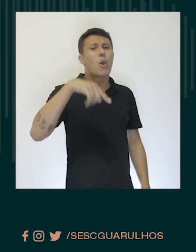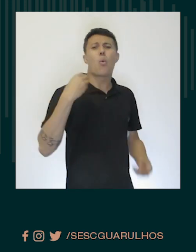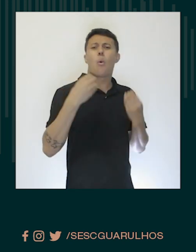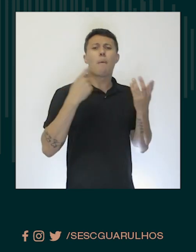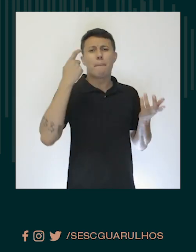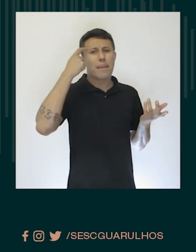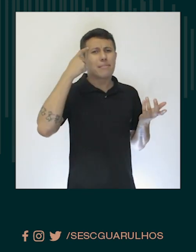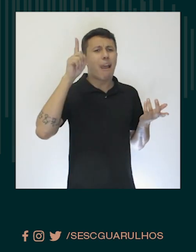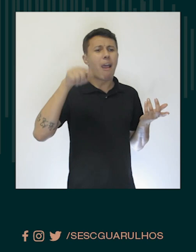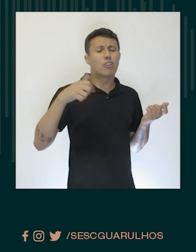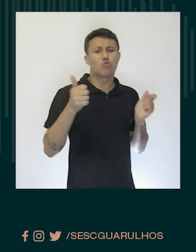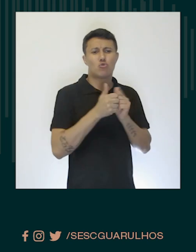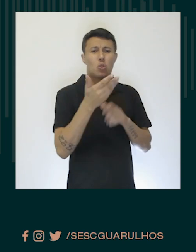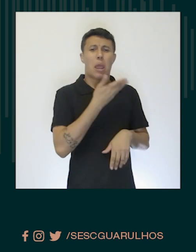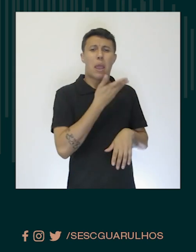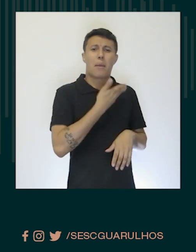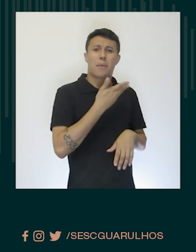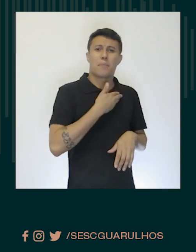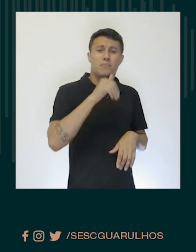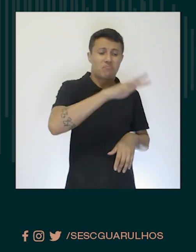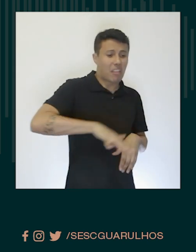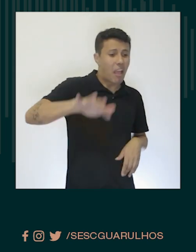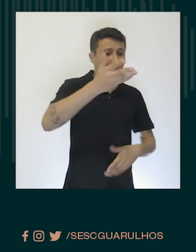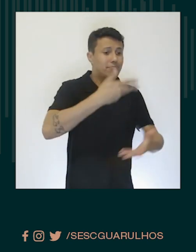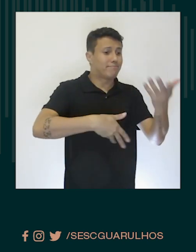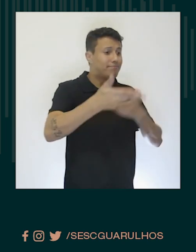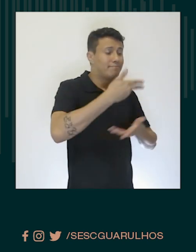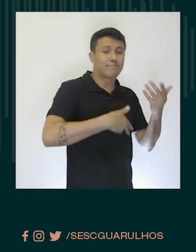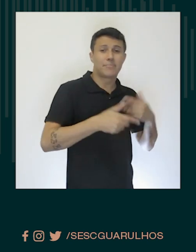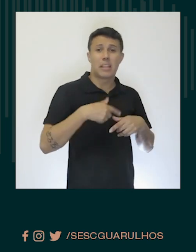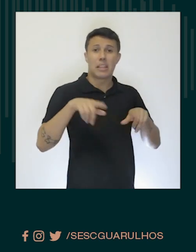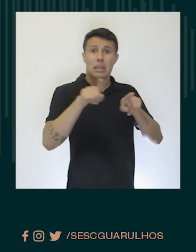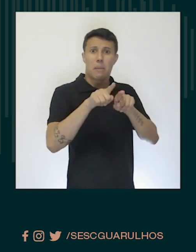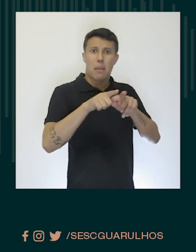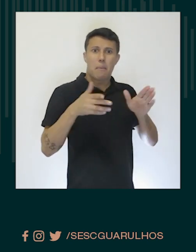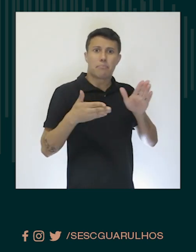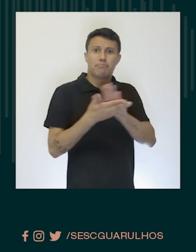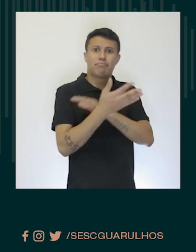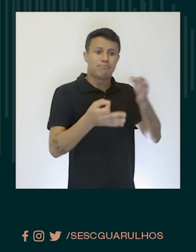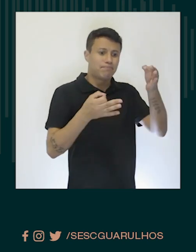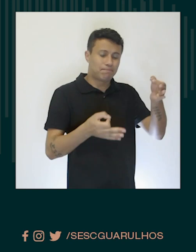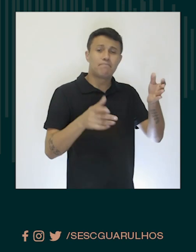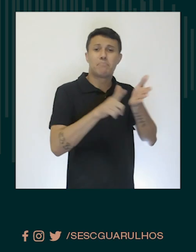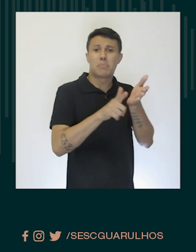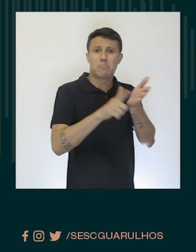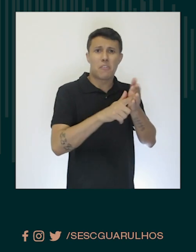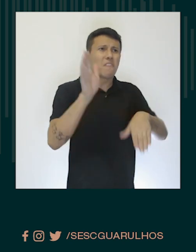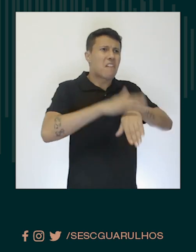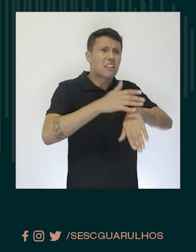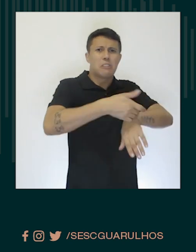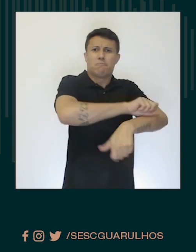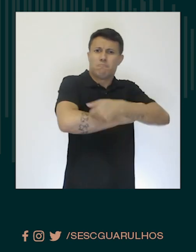seus amigos, com quem já está na área, pôr no papel e executar e ir para cima, tá ligado?